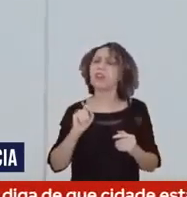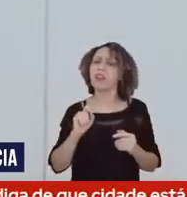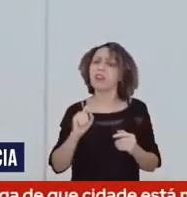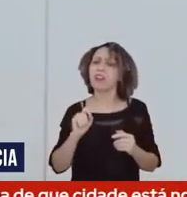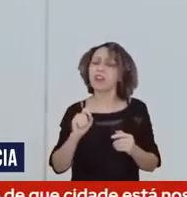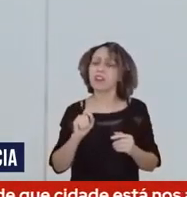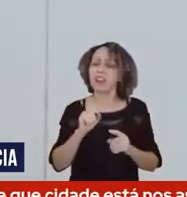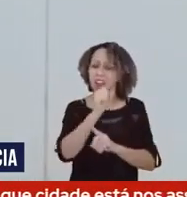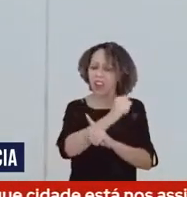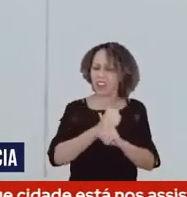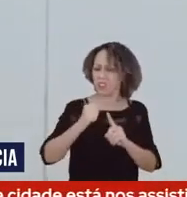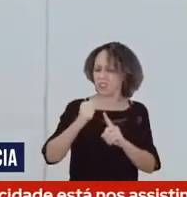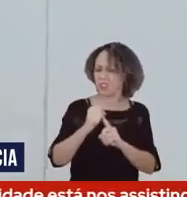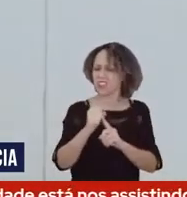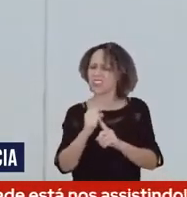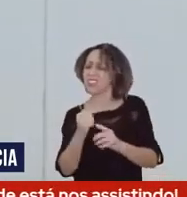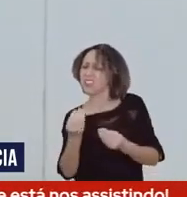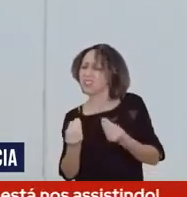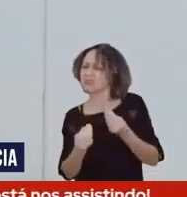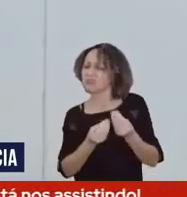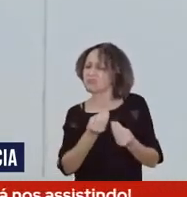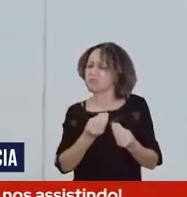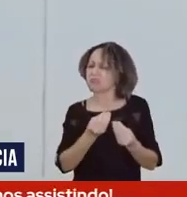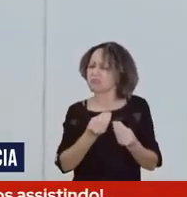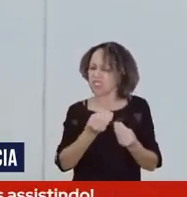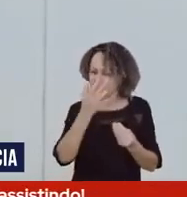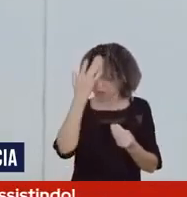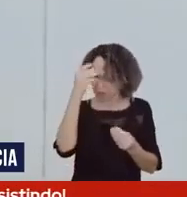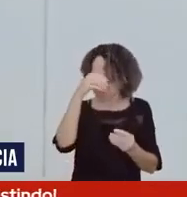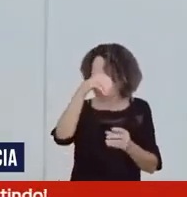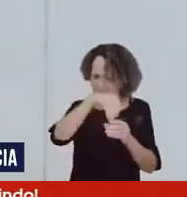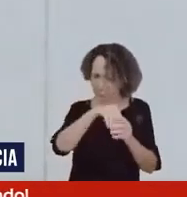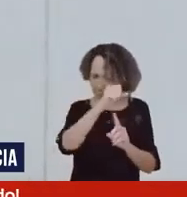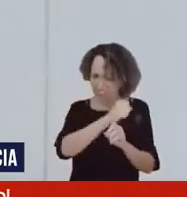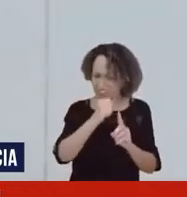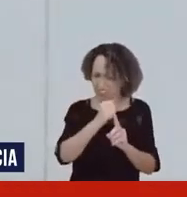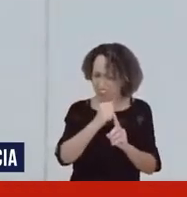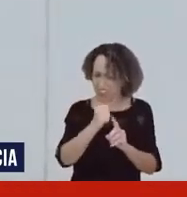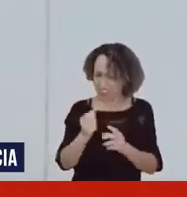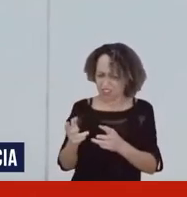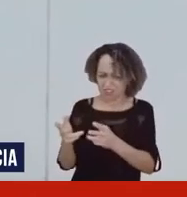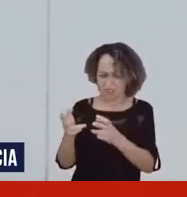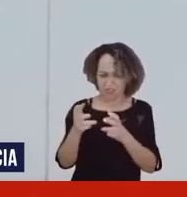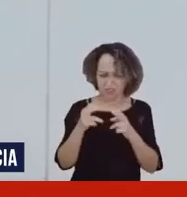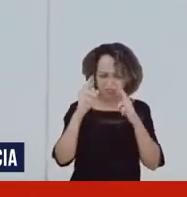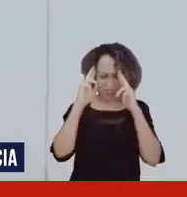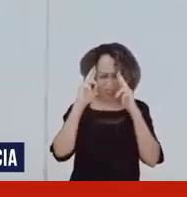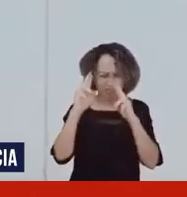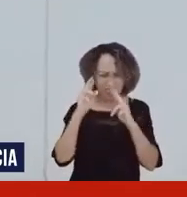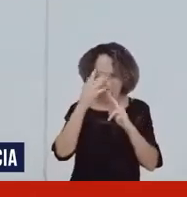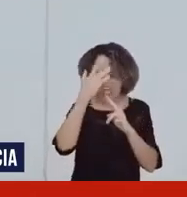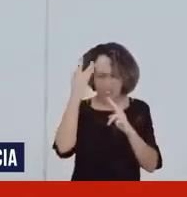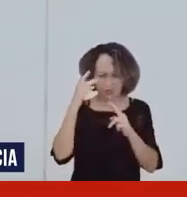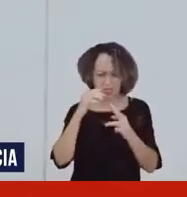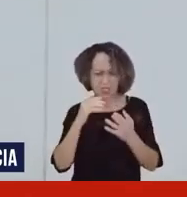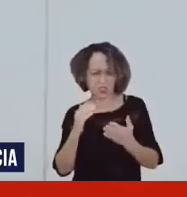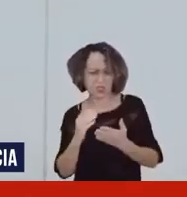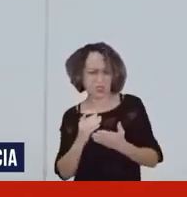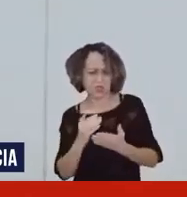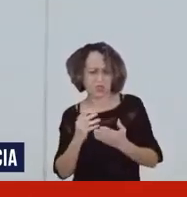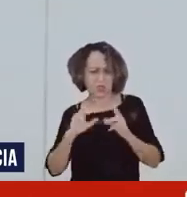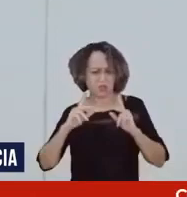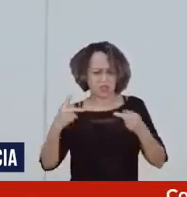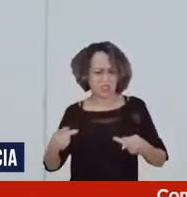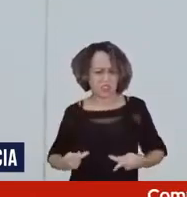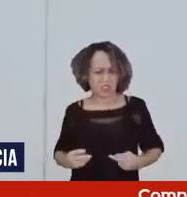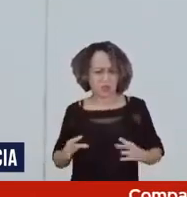como ser humano. E a pandemia provou isso. Eles enxergam que alguns são máquinas para servir a eles.